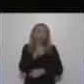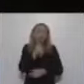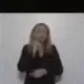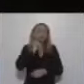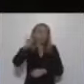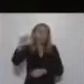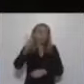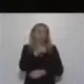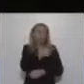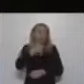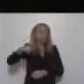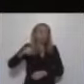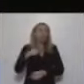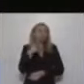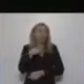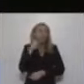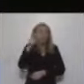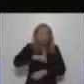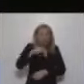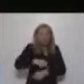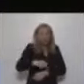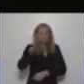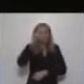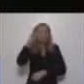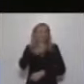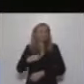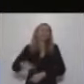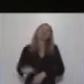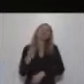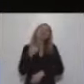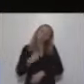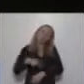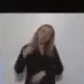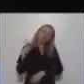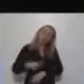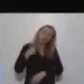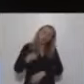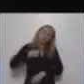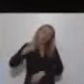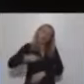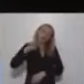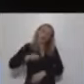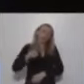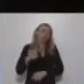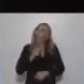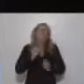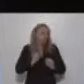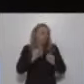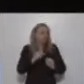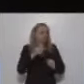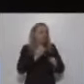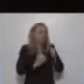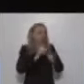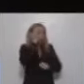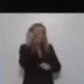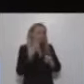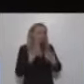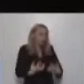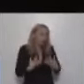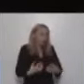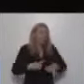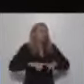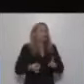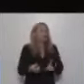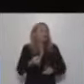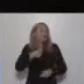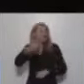aqui, presidente, que eu vou ser repetitivo, posso cansar as pessoas, mas enquanto eu for parlamentar, eu vou defender os agentes